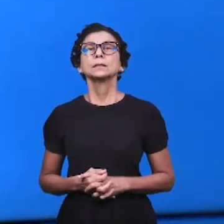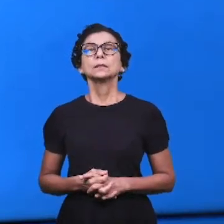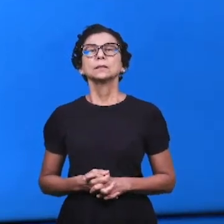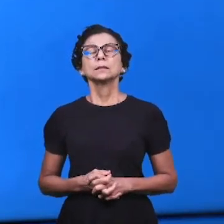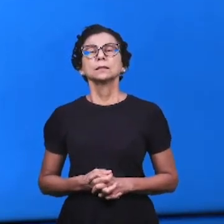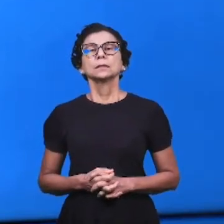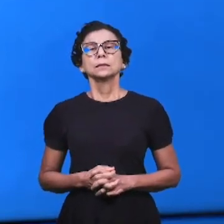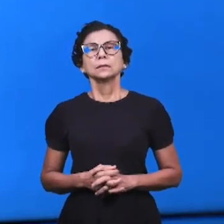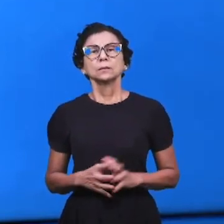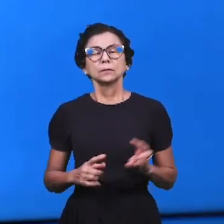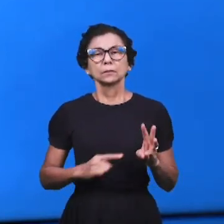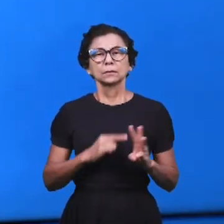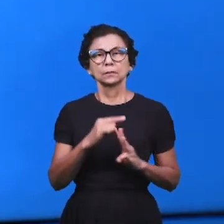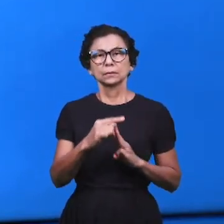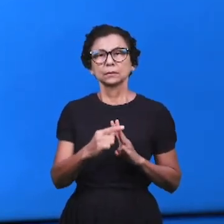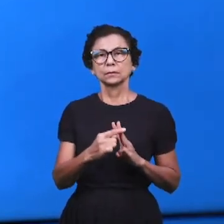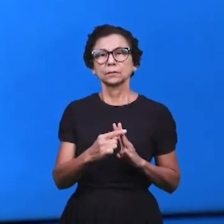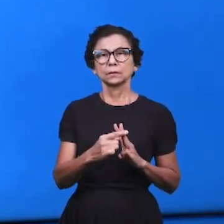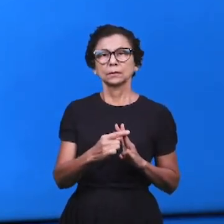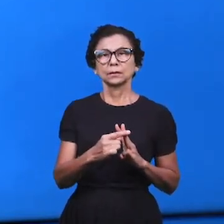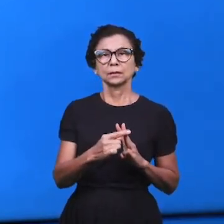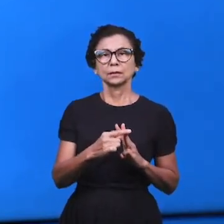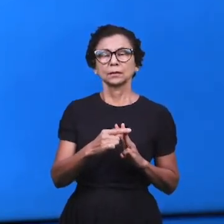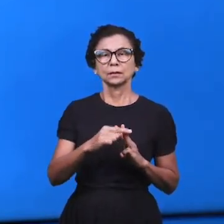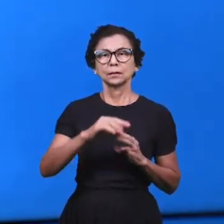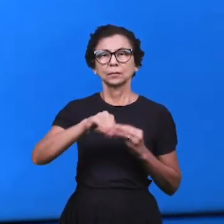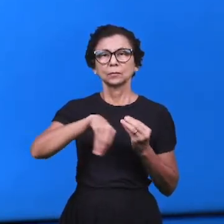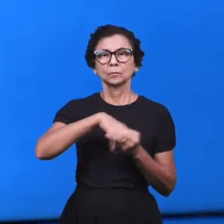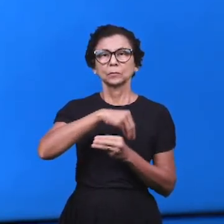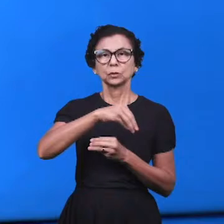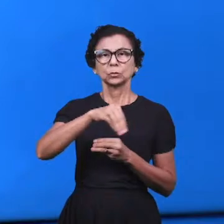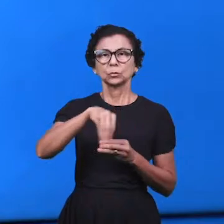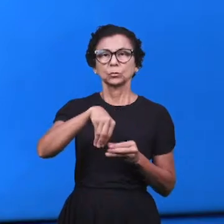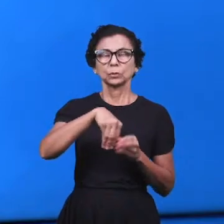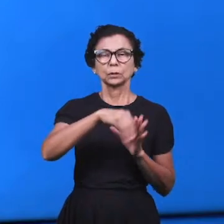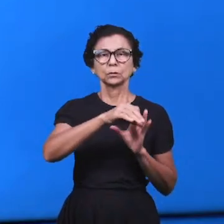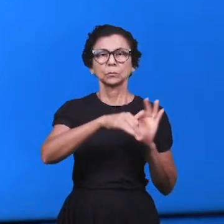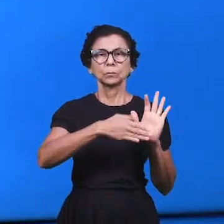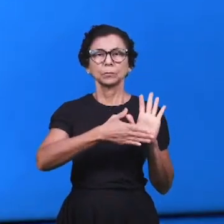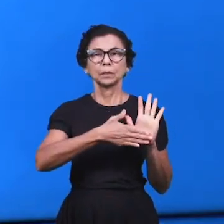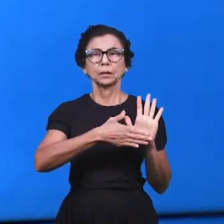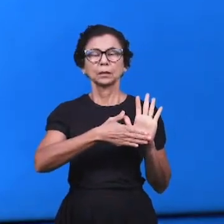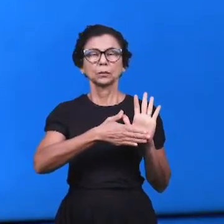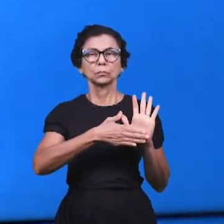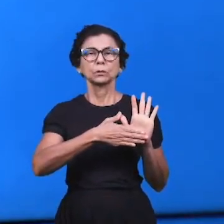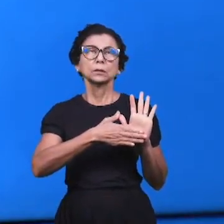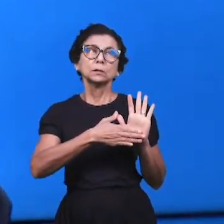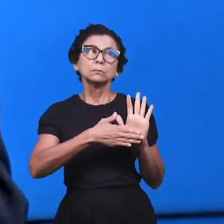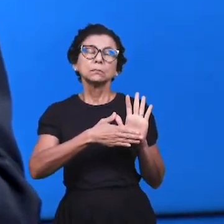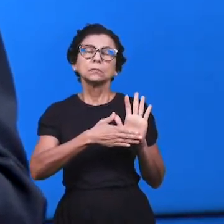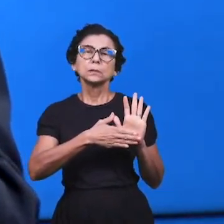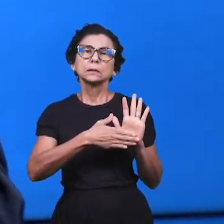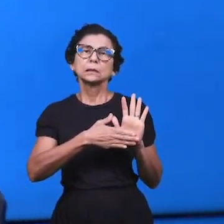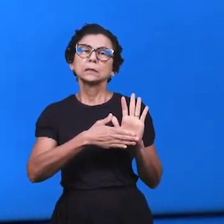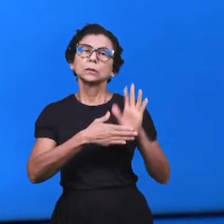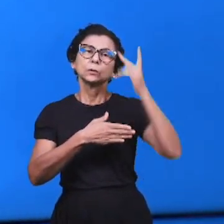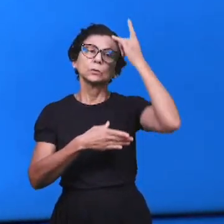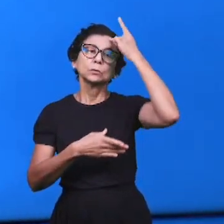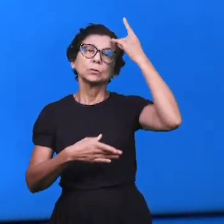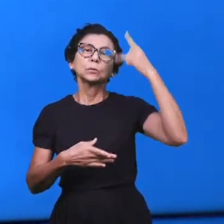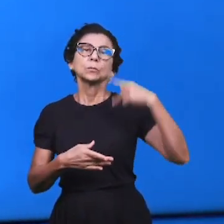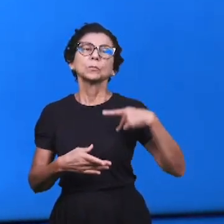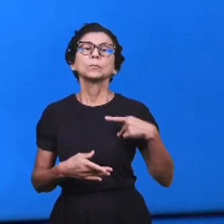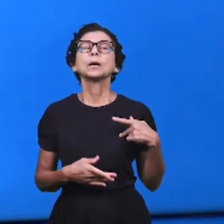A teologia pega tudo isso e coloca dentro de um plano teológico, ou seja, leva isso num plano, tenta colocar isso num